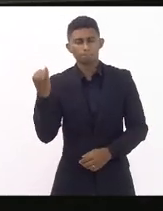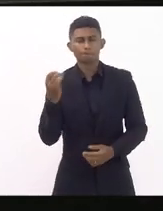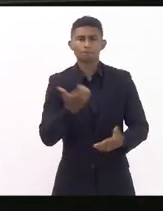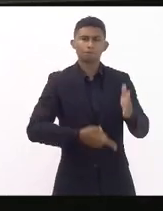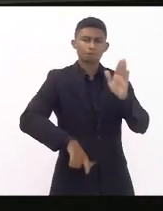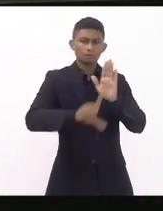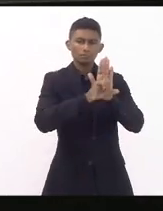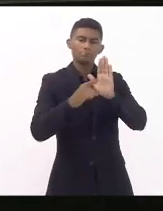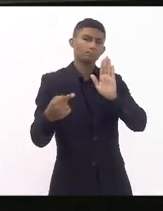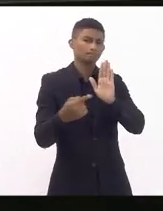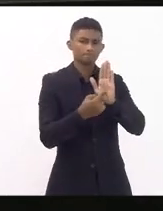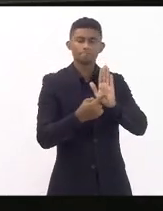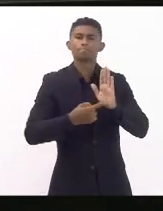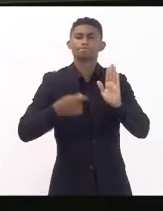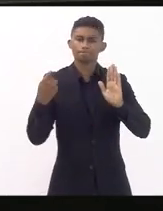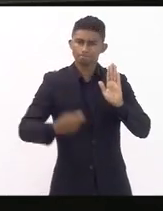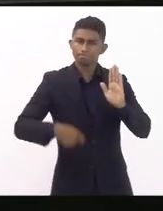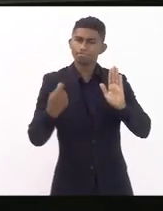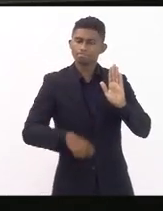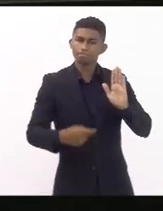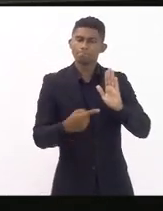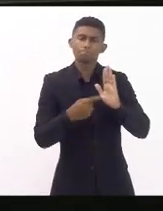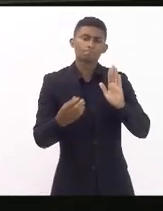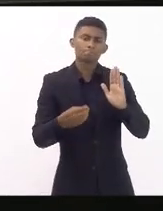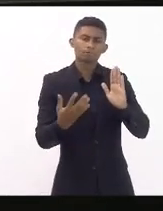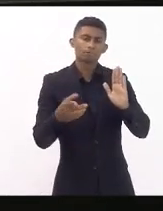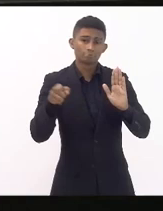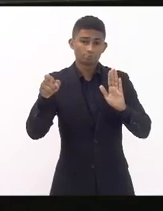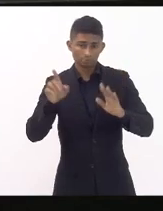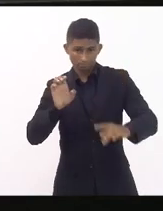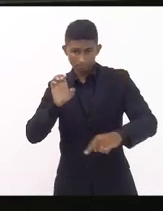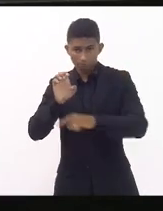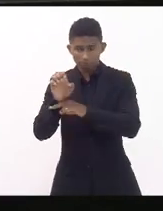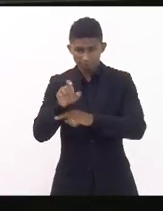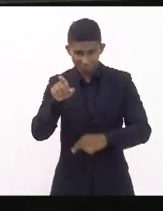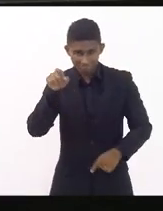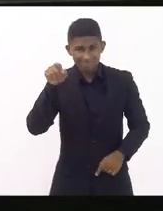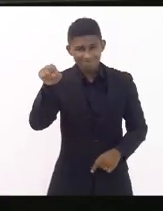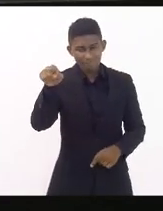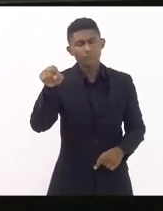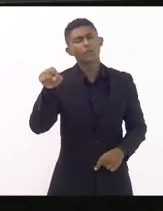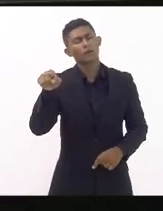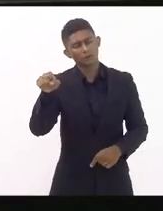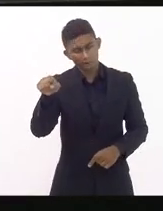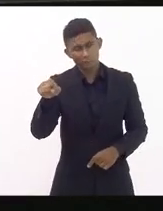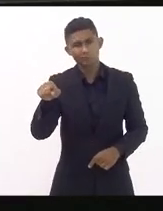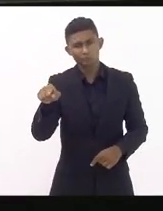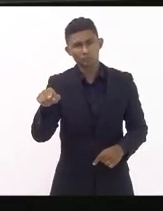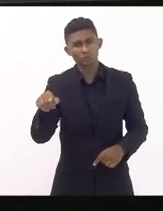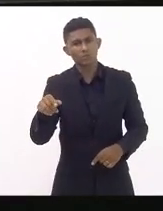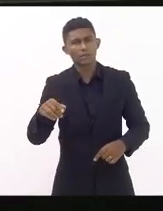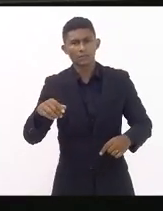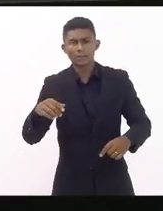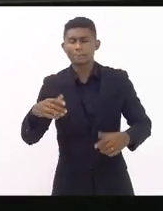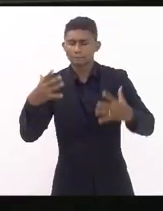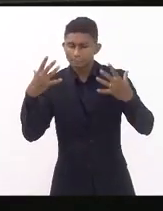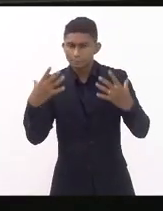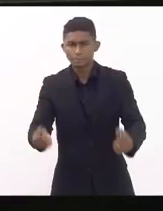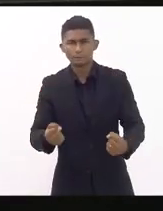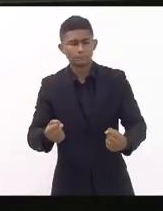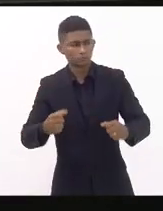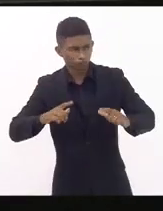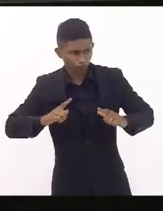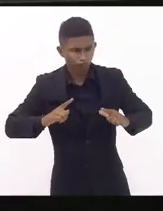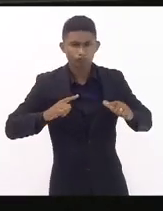ser posto através de lei para que o Estado possa estar estendendo esta mão, que é uma obrigação